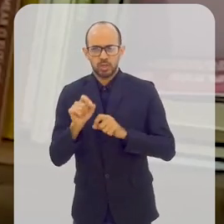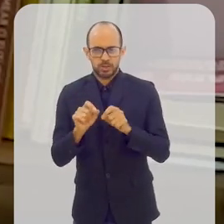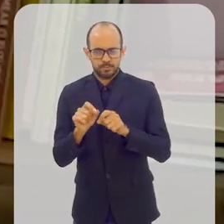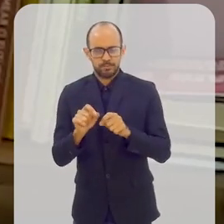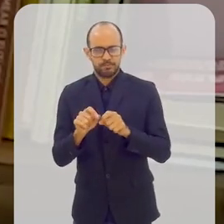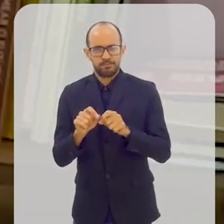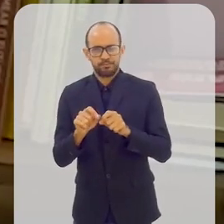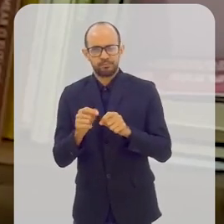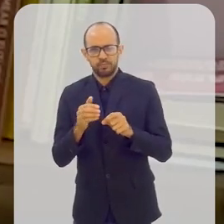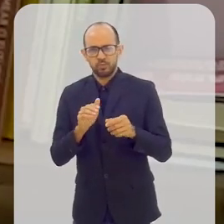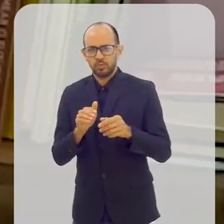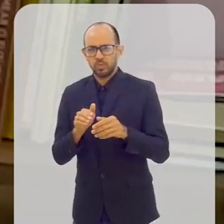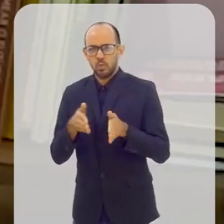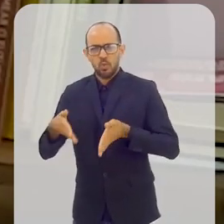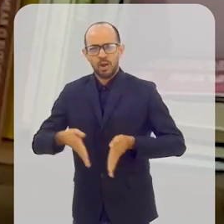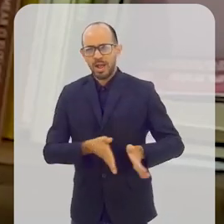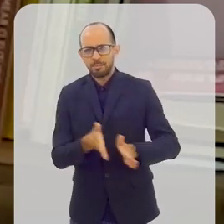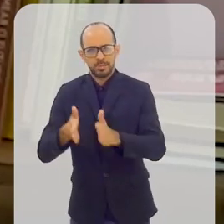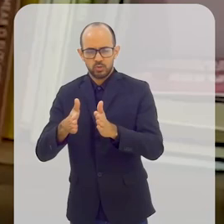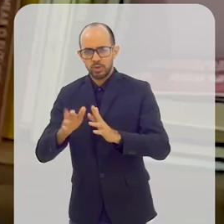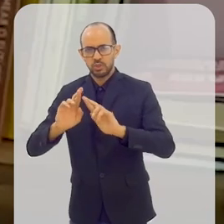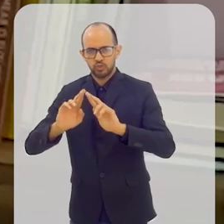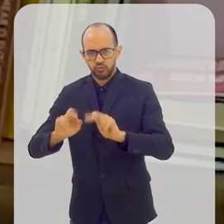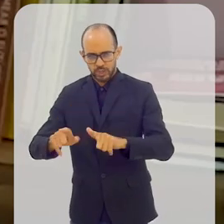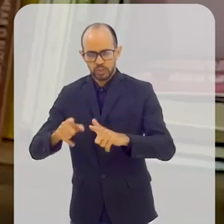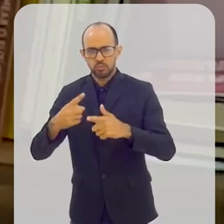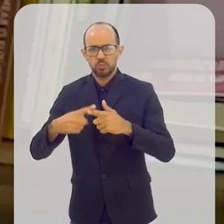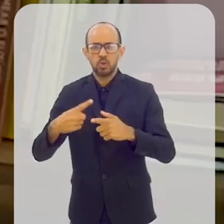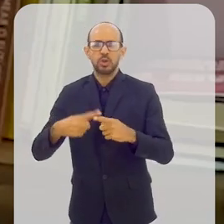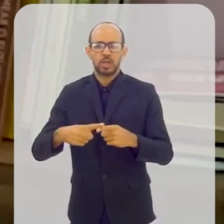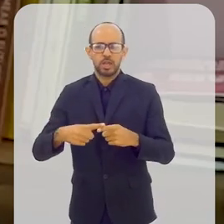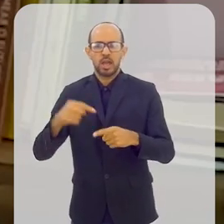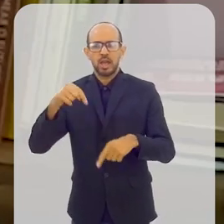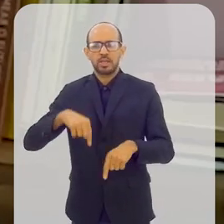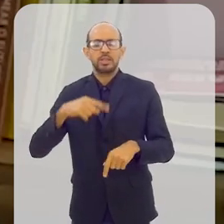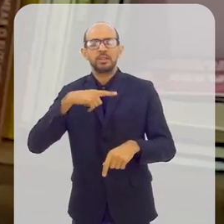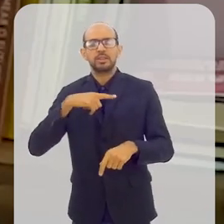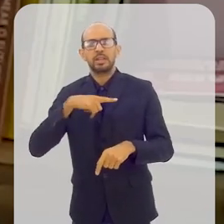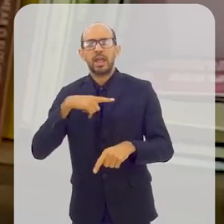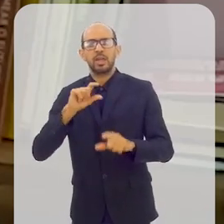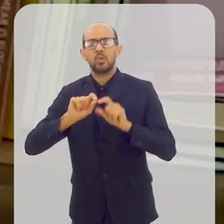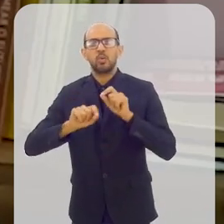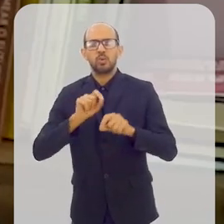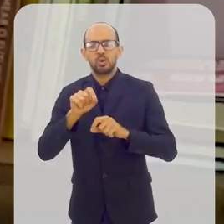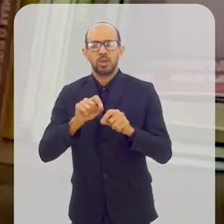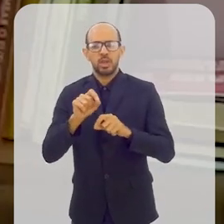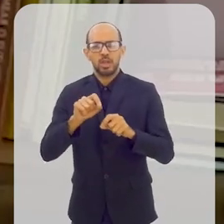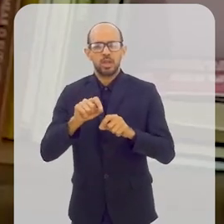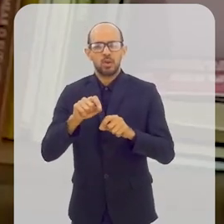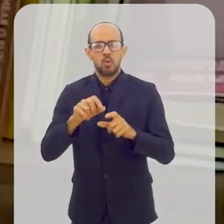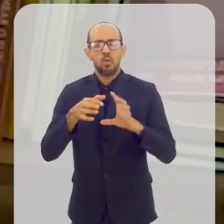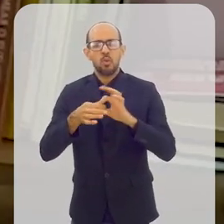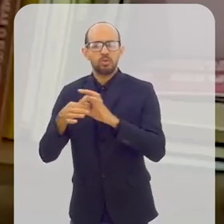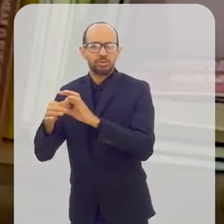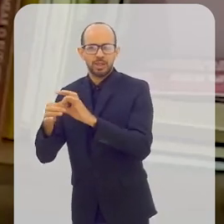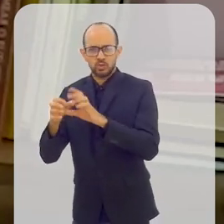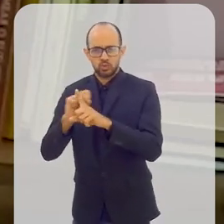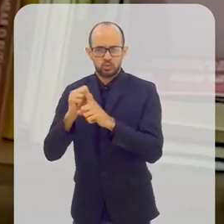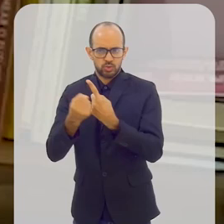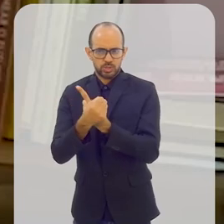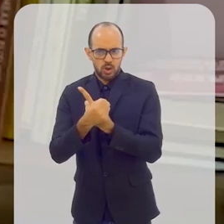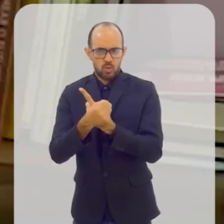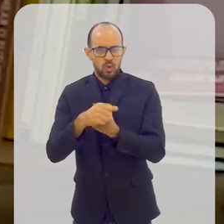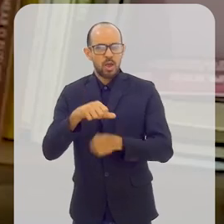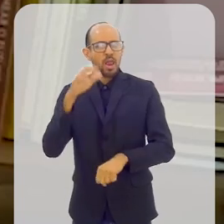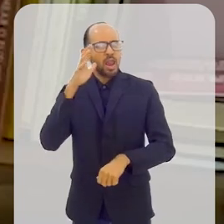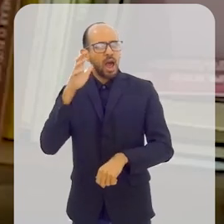as coisas tomaram um novo tom, porque aqui essa questão tem um fator social muito grande. Talvez na